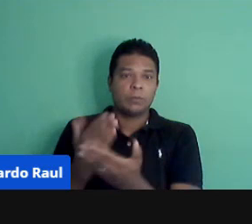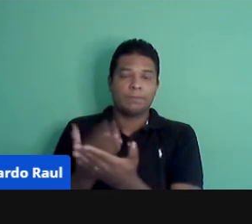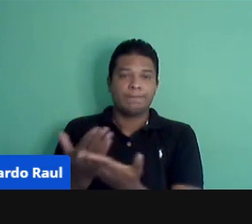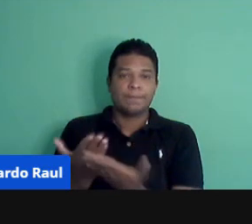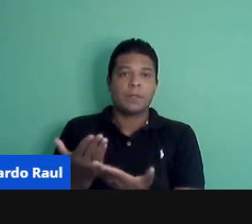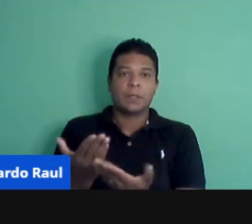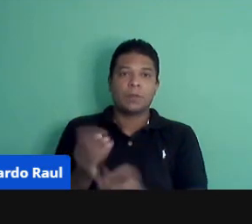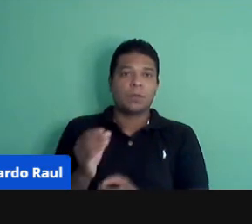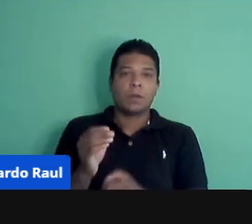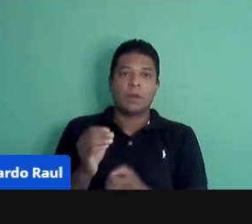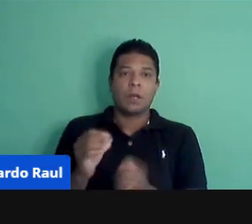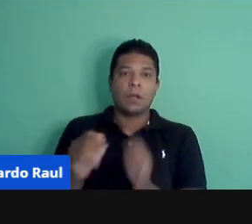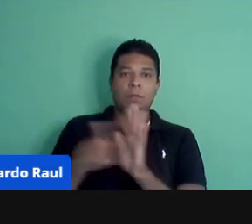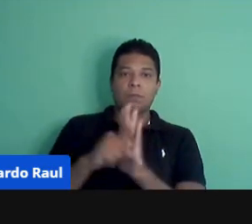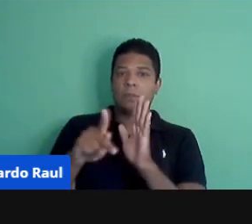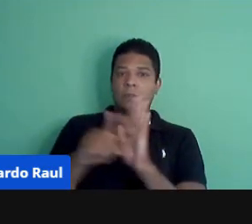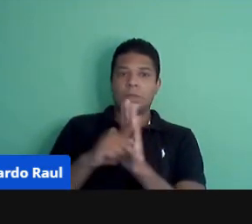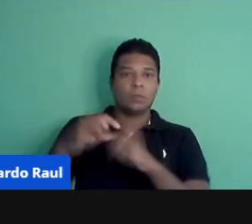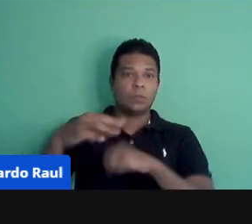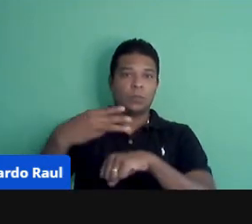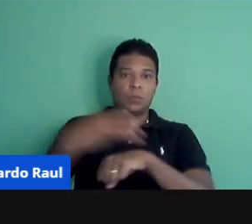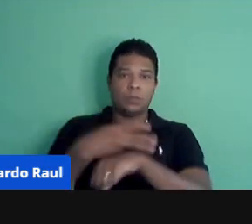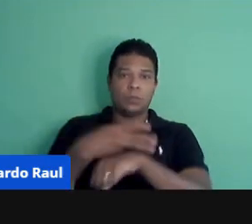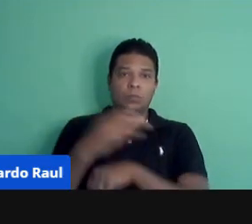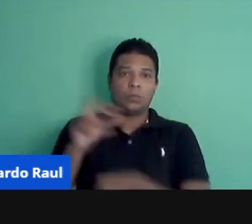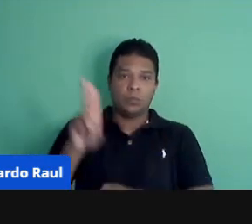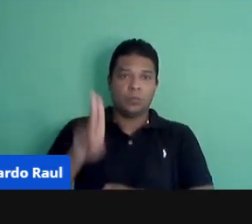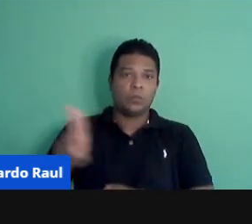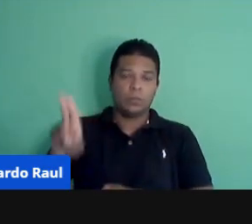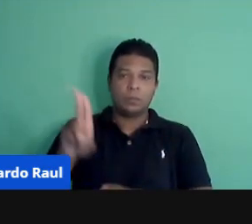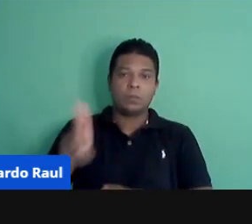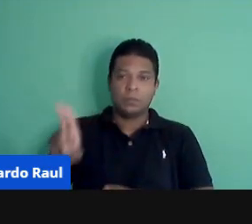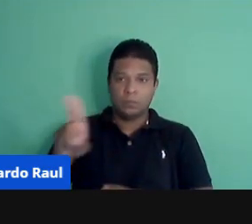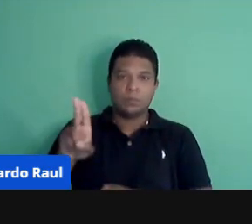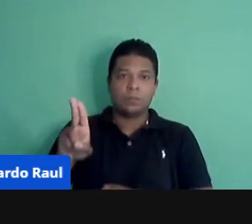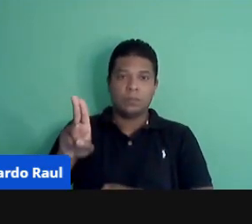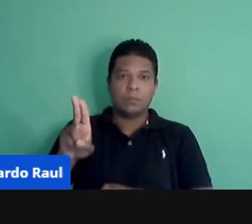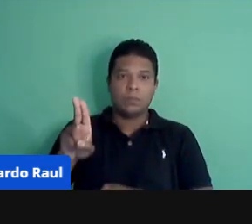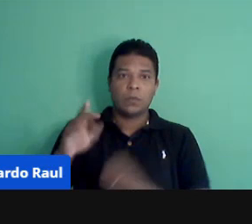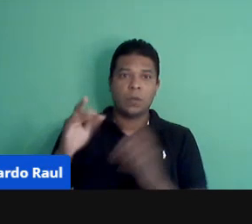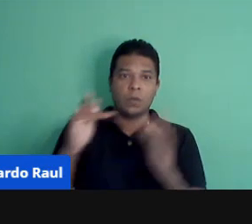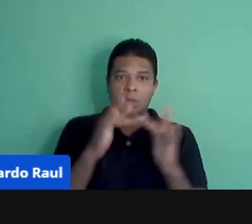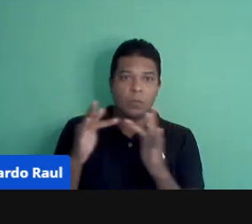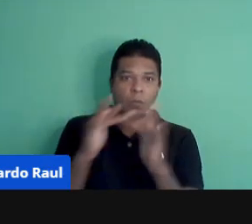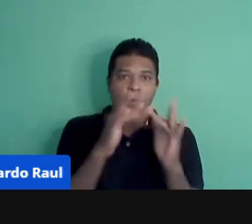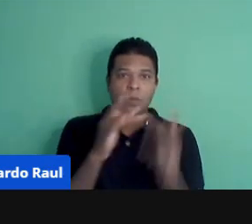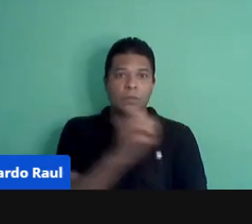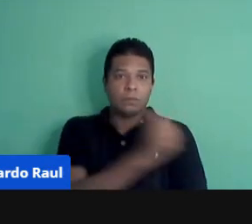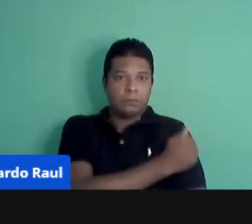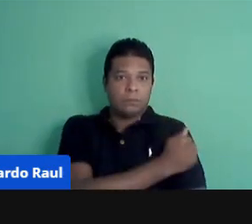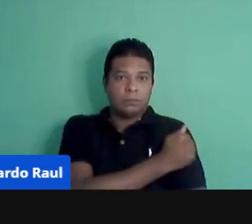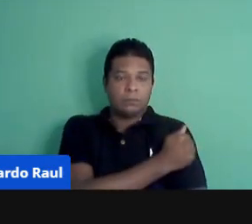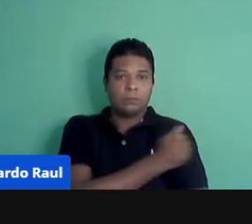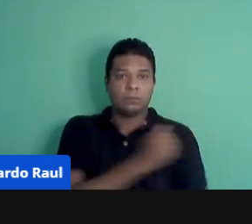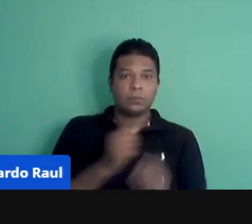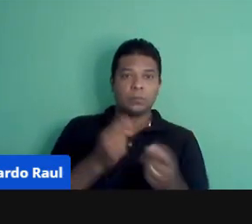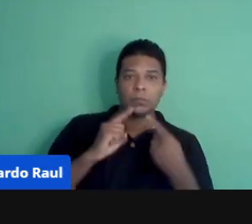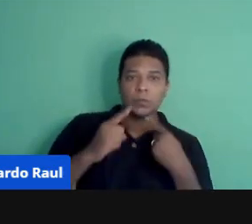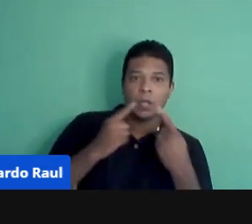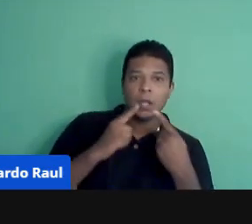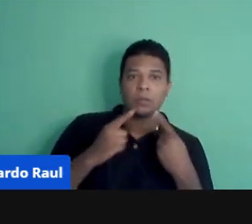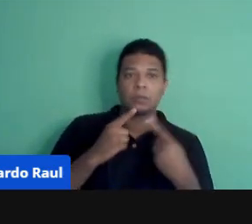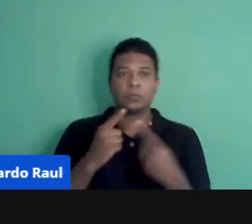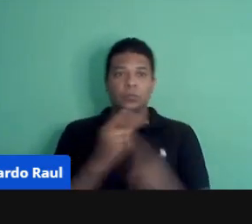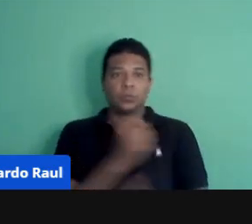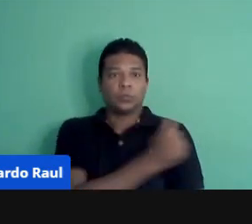o WhatsApp. Então, por meio do WhatsApp, que nós temos esse contato com os alunos, esse diálogo com os alunos,